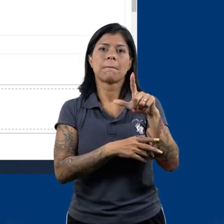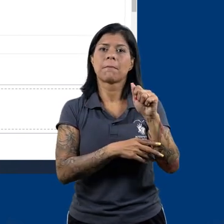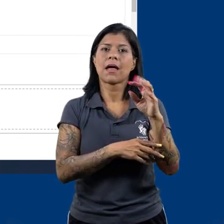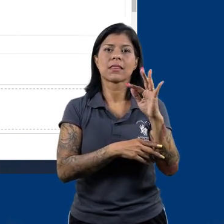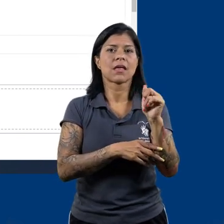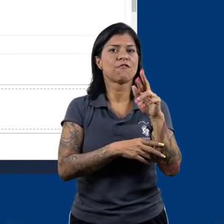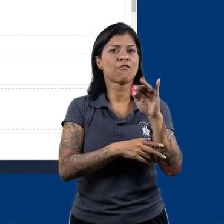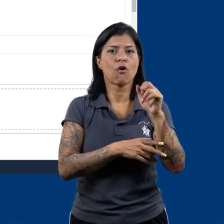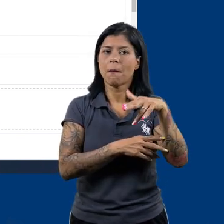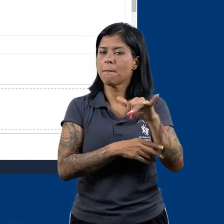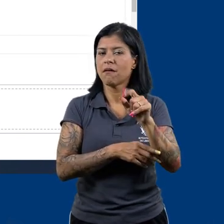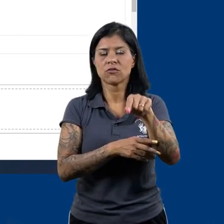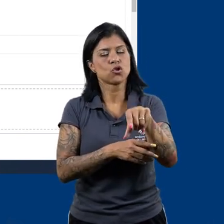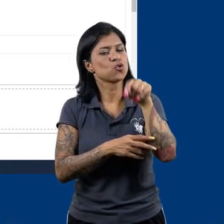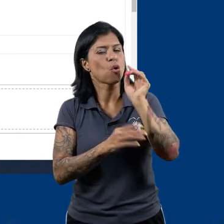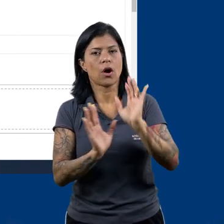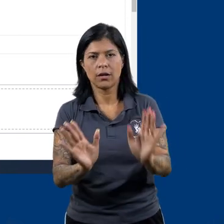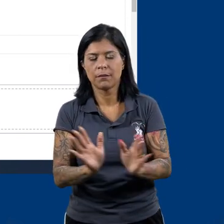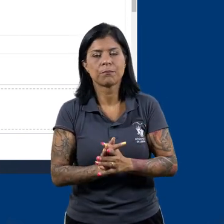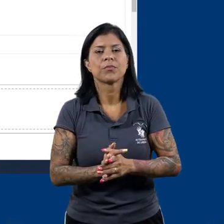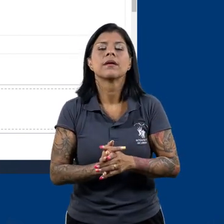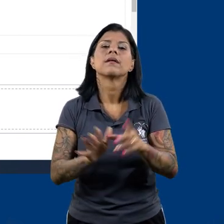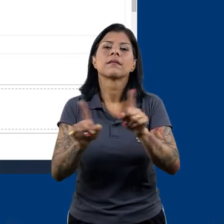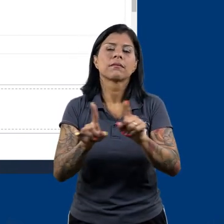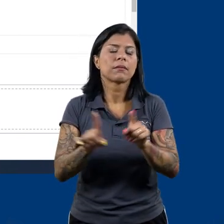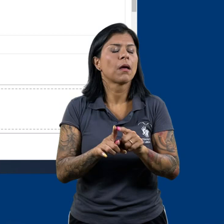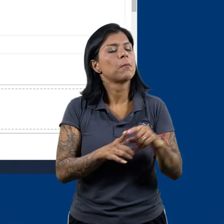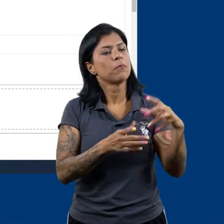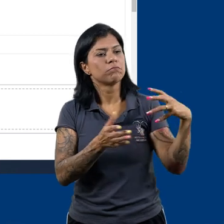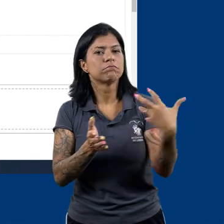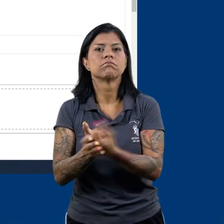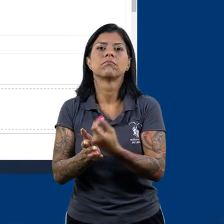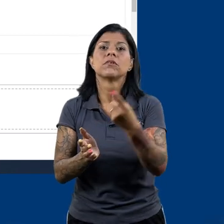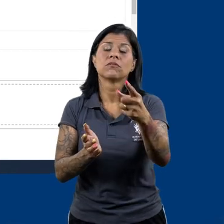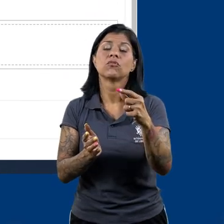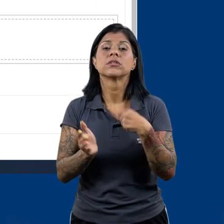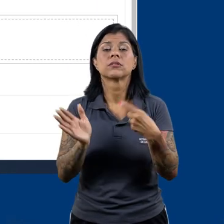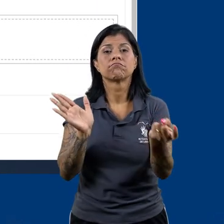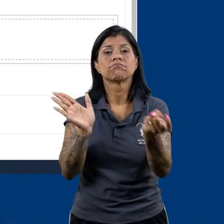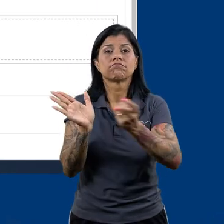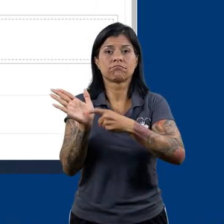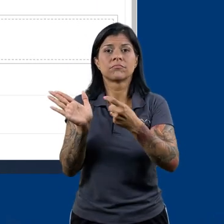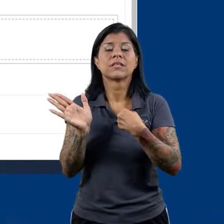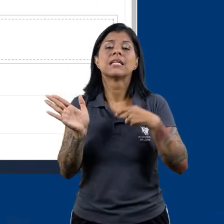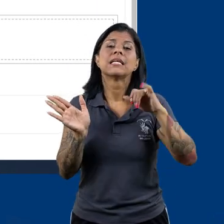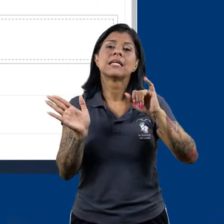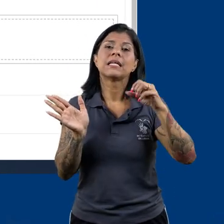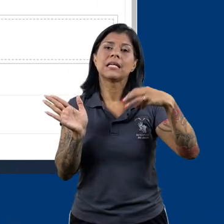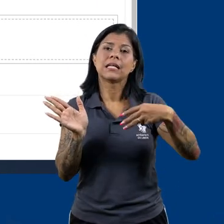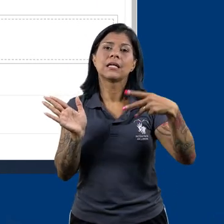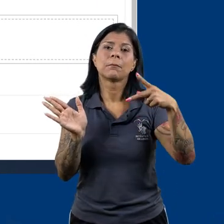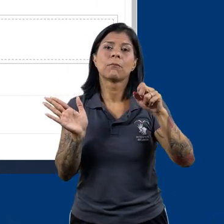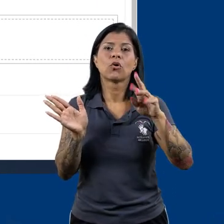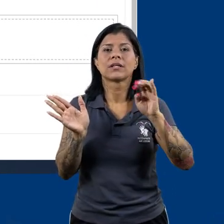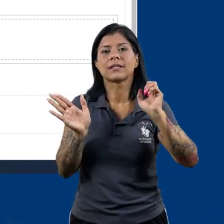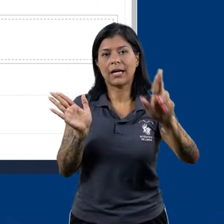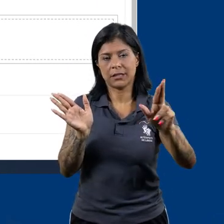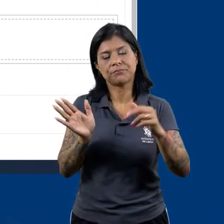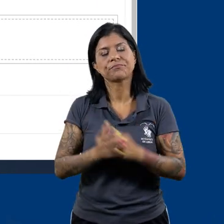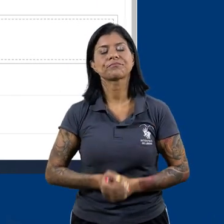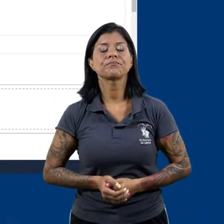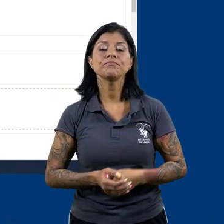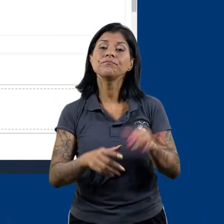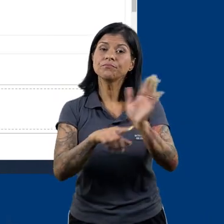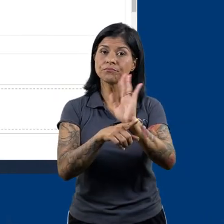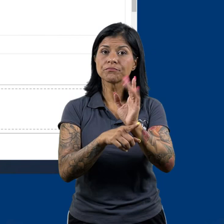em outra plataforma e prendo no formato correto importando o arquivo clicando sobre o botão